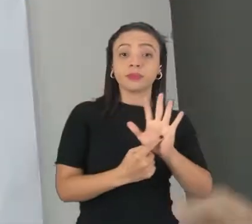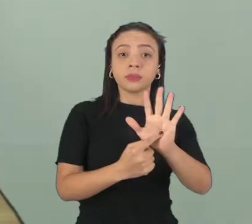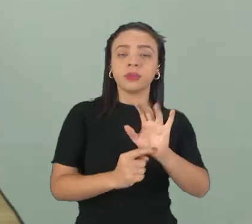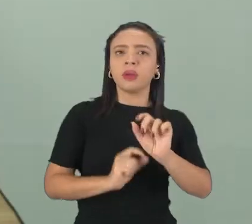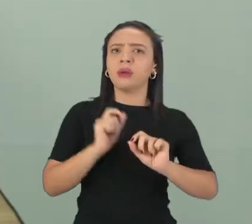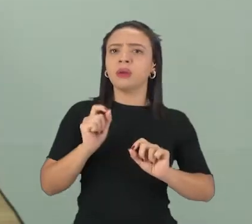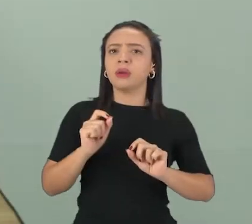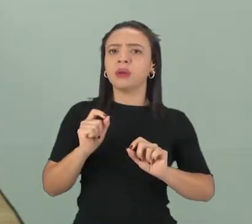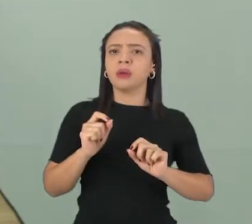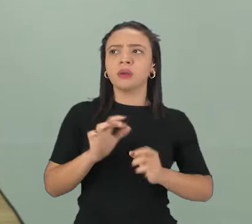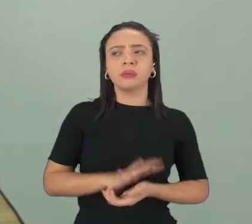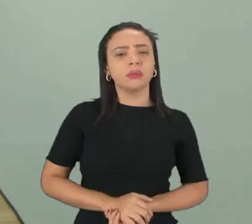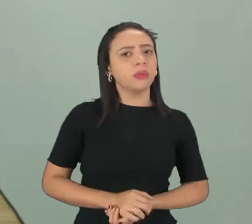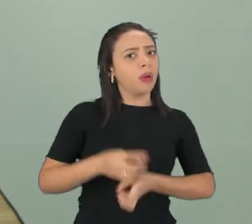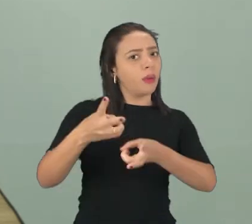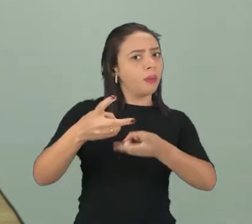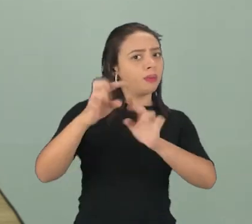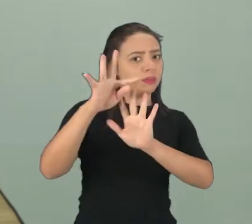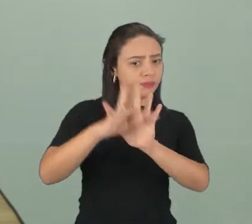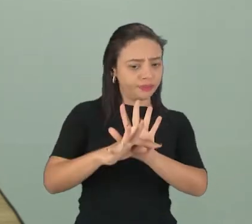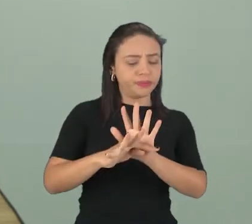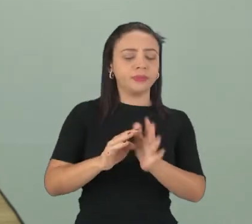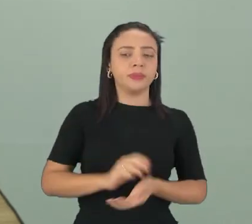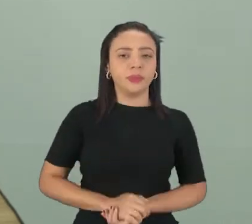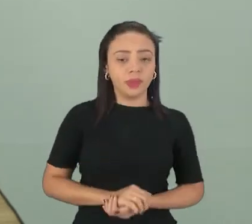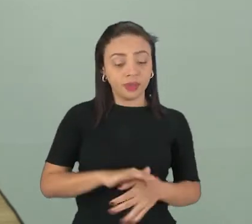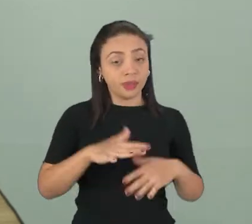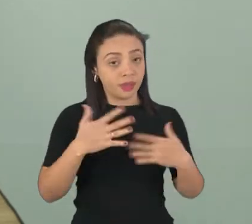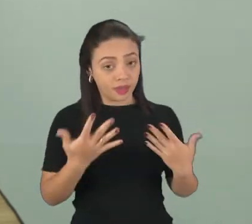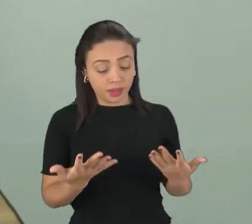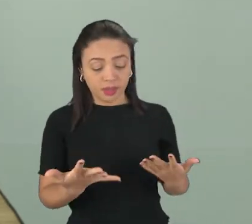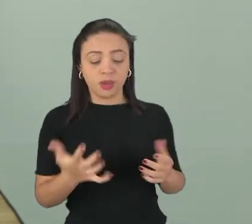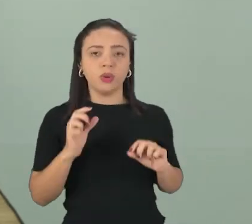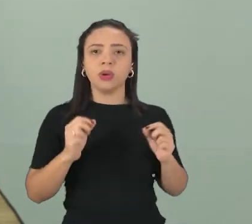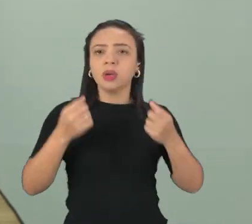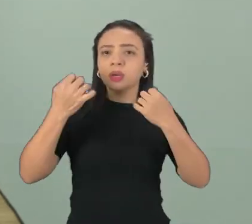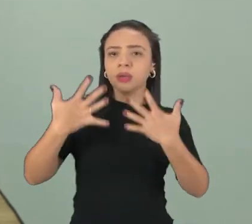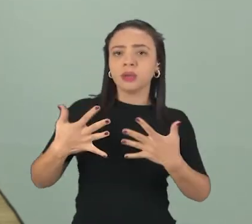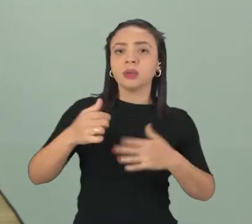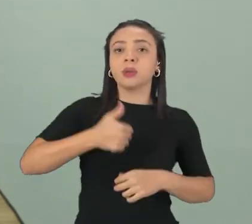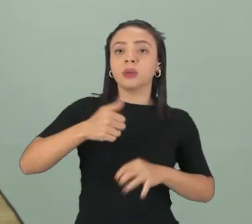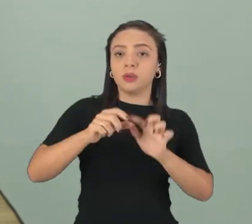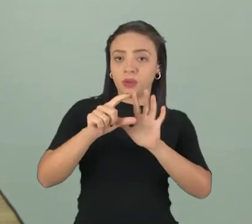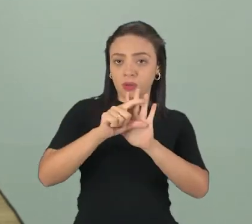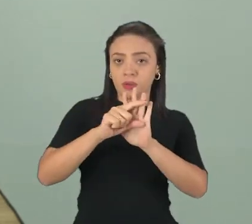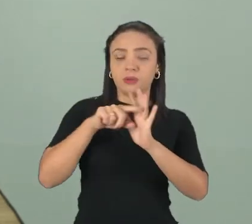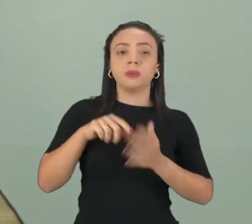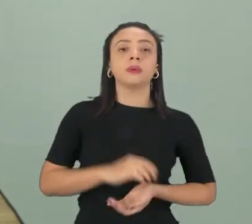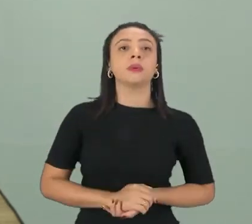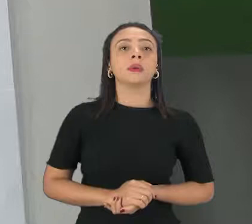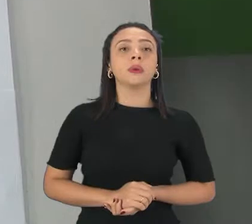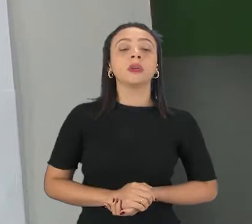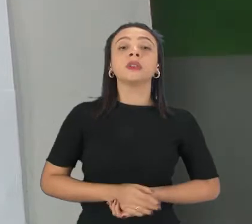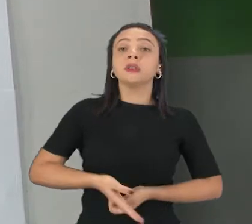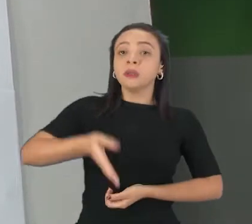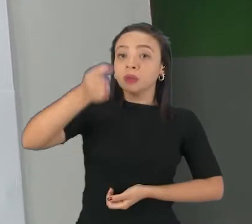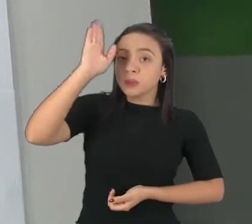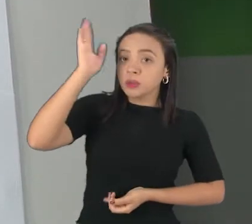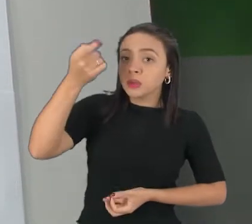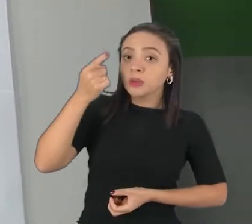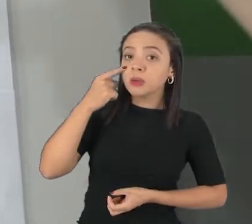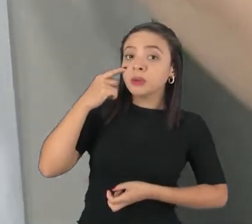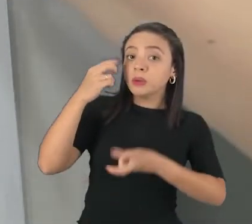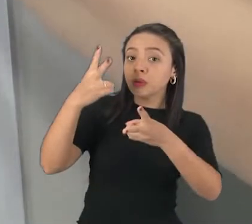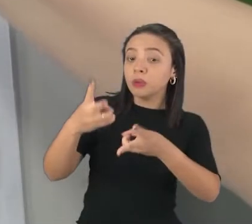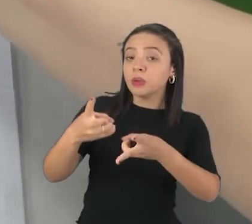ser. Agora vamos analisar o texto, o primeiro parágrafo. O que diz aqui no primeiro parágrafo? Um burro, vendo seu